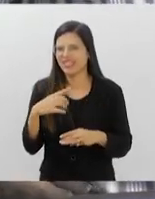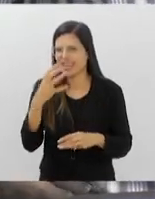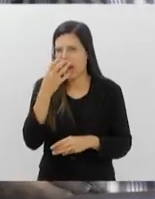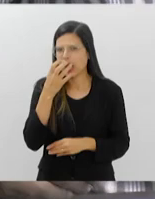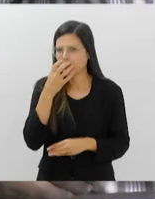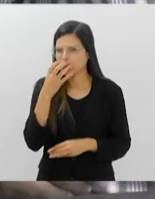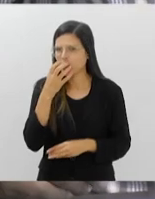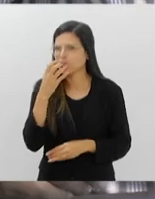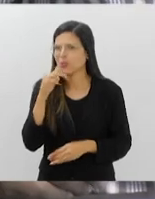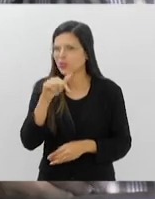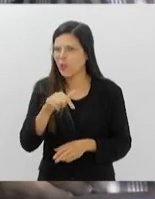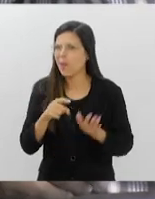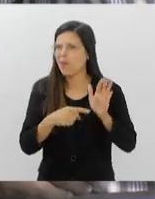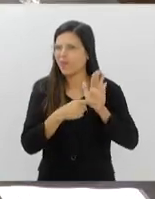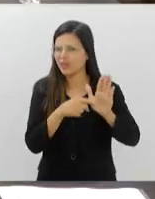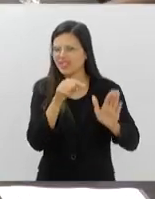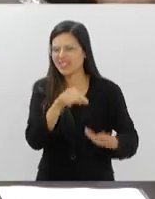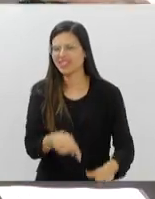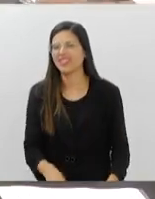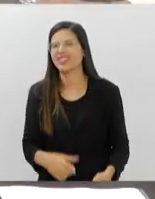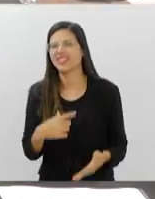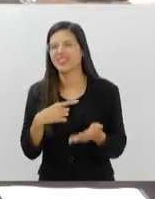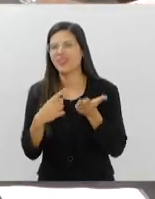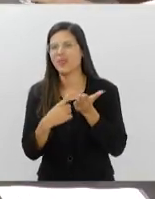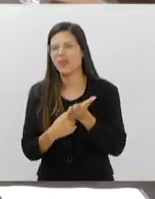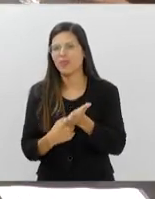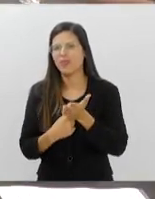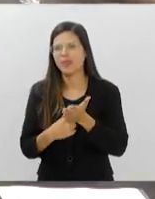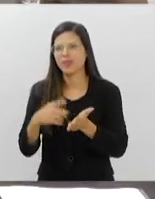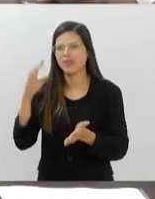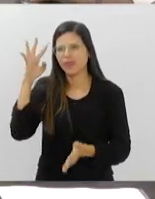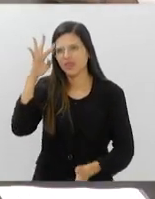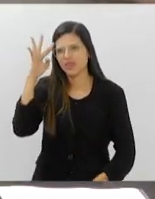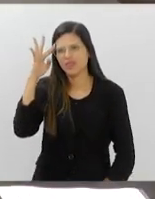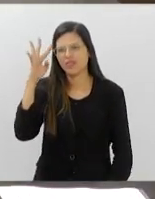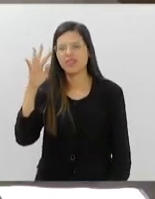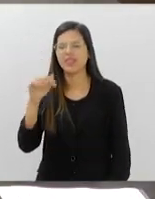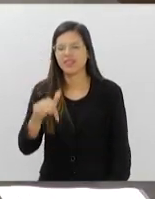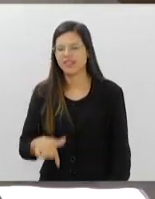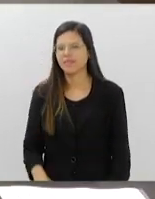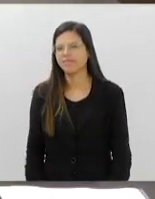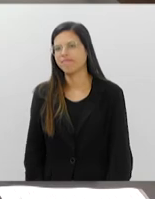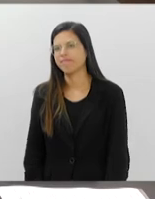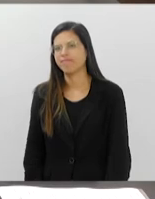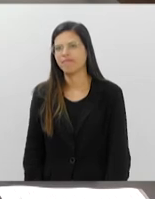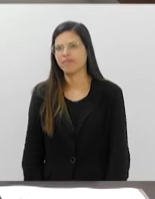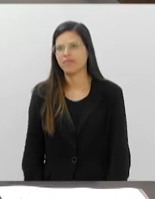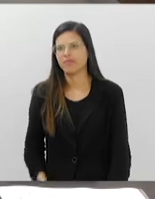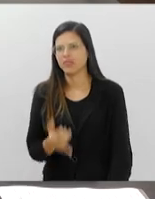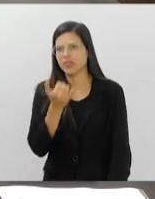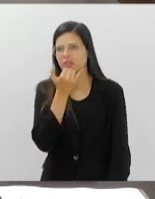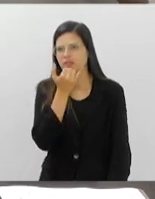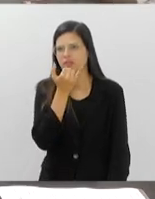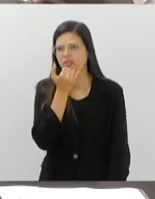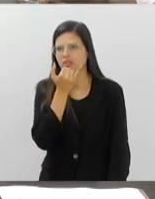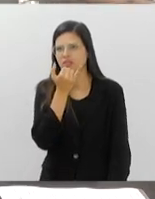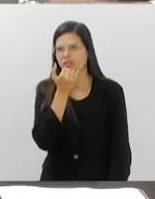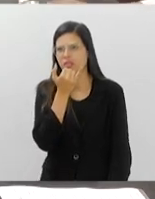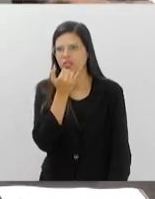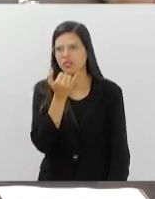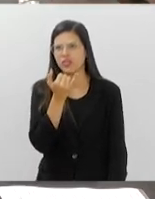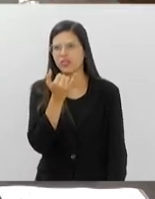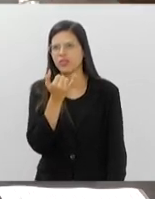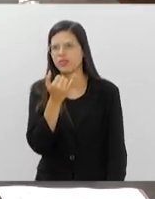no pescoço dele. Fica o compromisso aqui público, quarta-feira a gente traz, tá no mínimo. Desculpa, realmente a